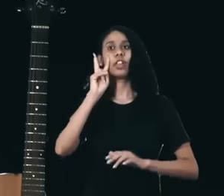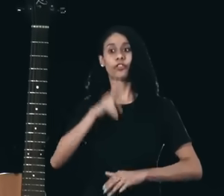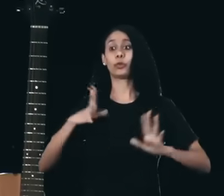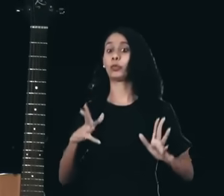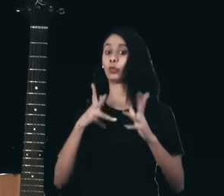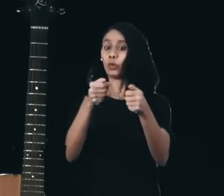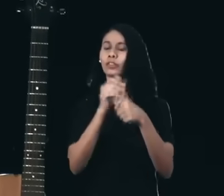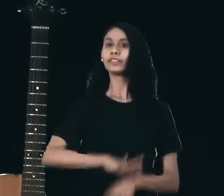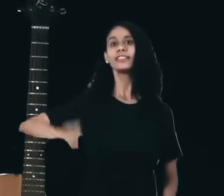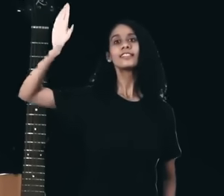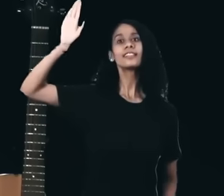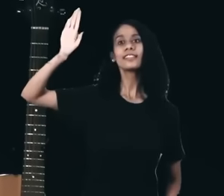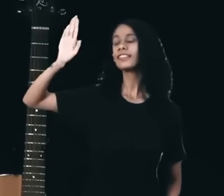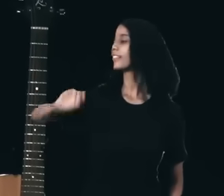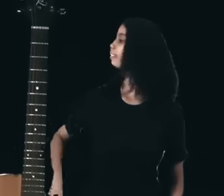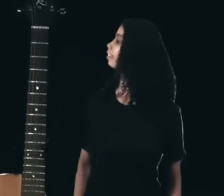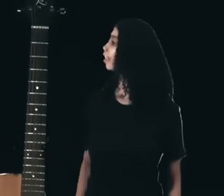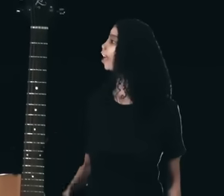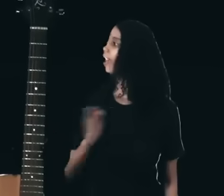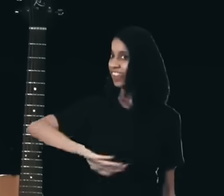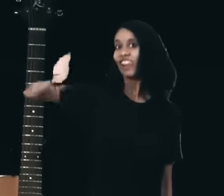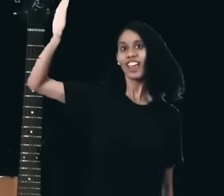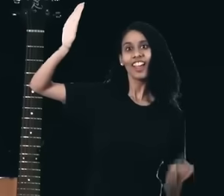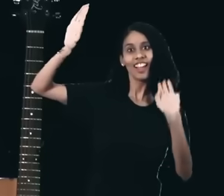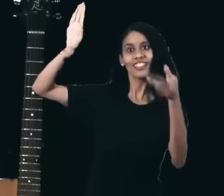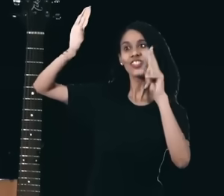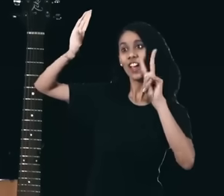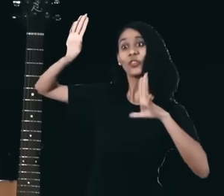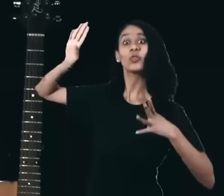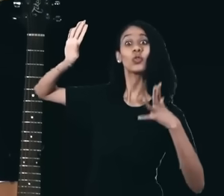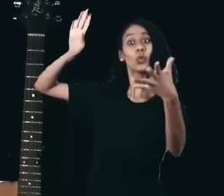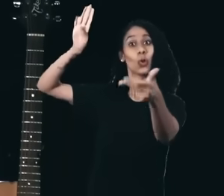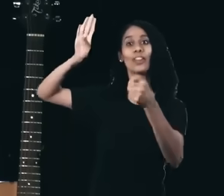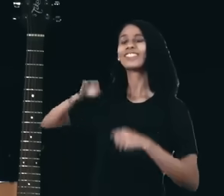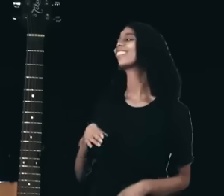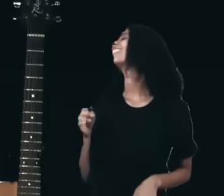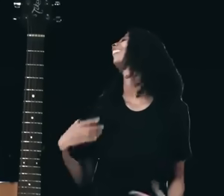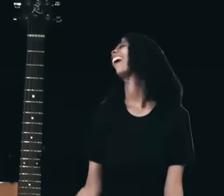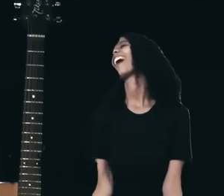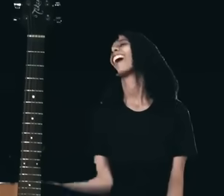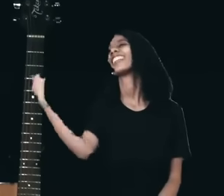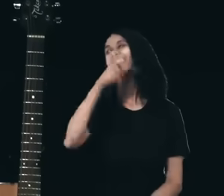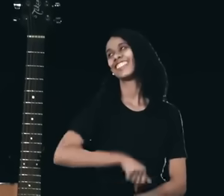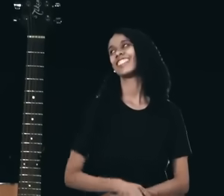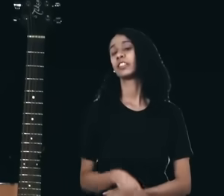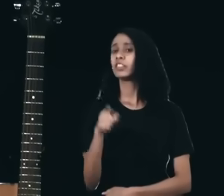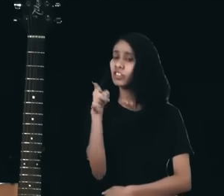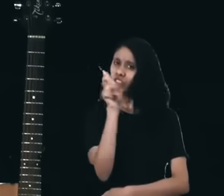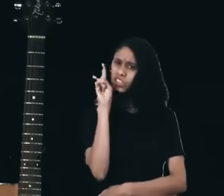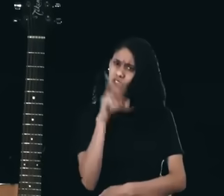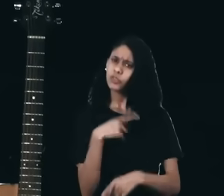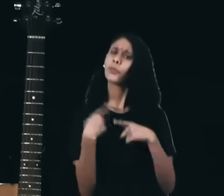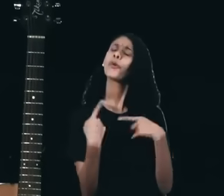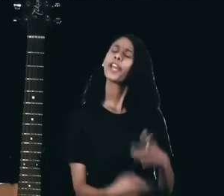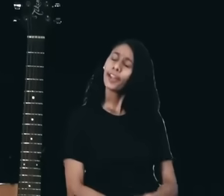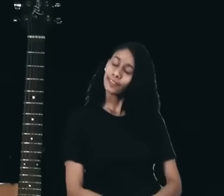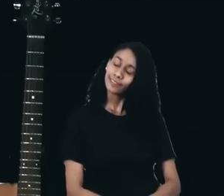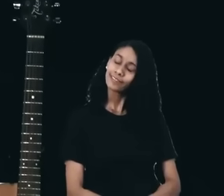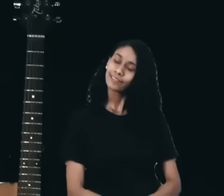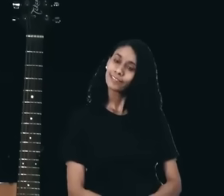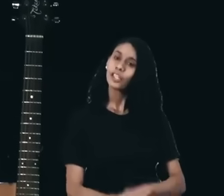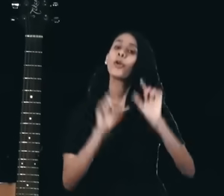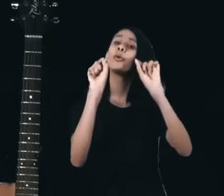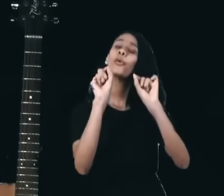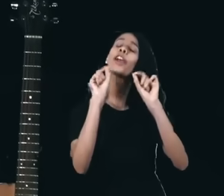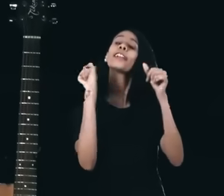todas? Amém. Levanta a mão se você já assistiu todas. Ai, gente, que lindo. Você que não assistiu, por que não assistiu? O que é